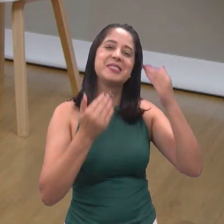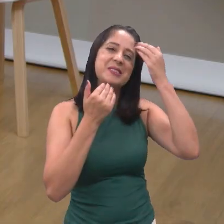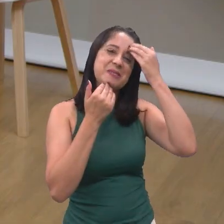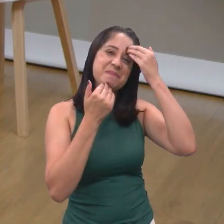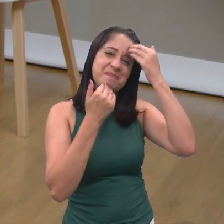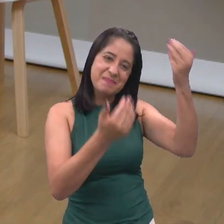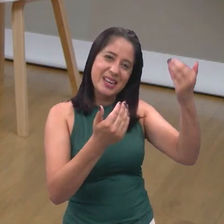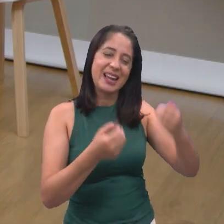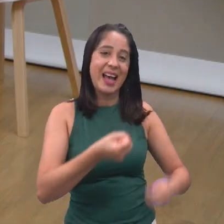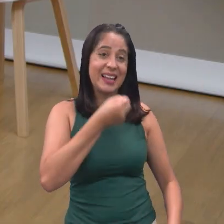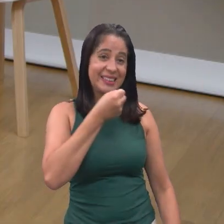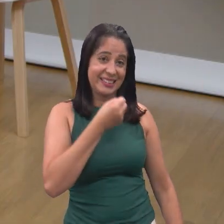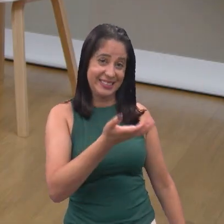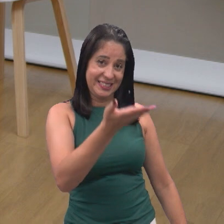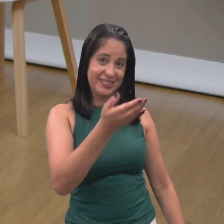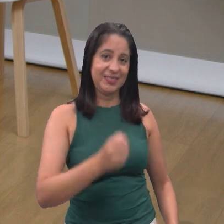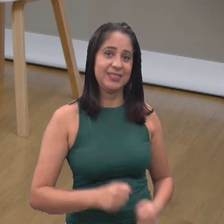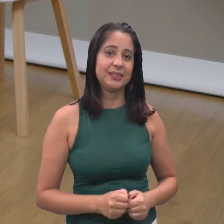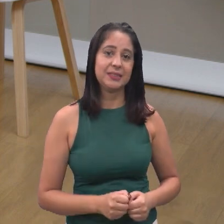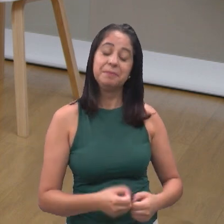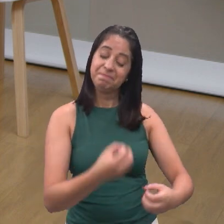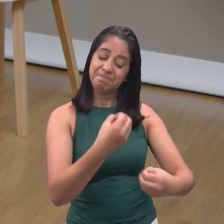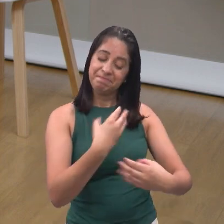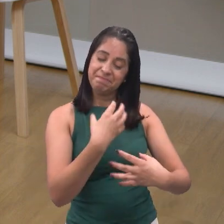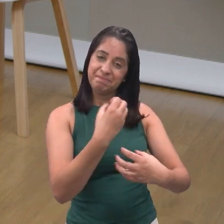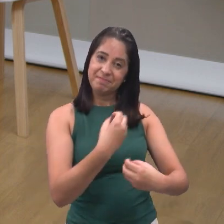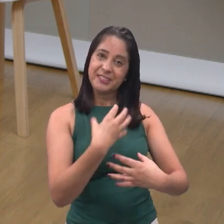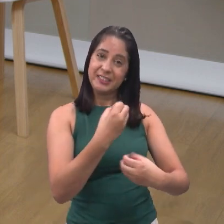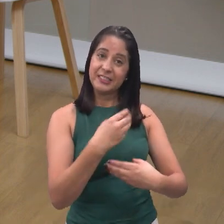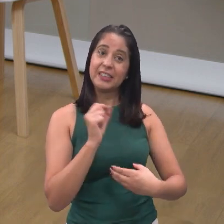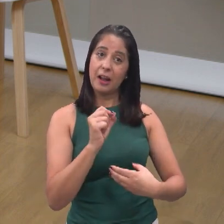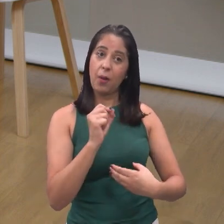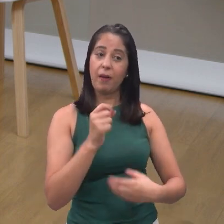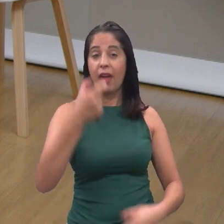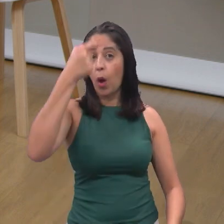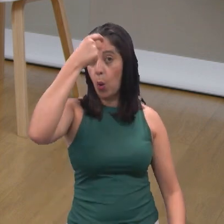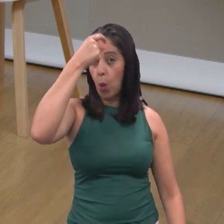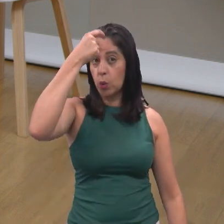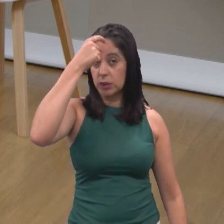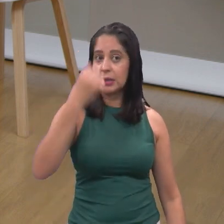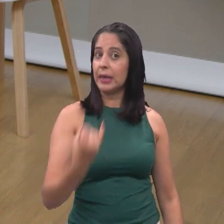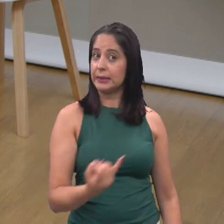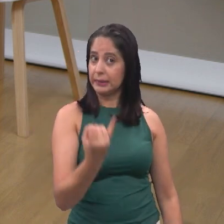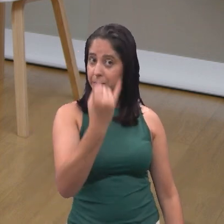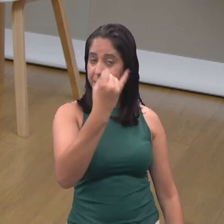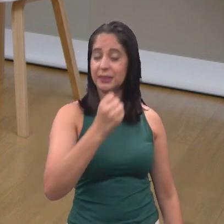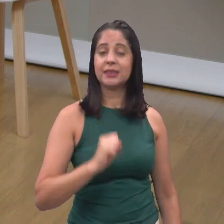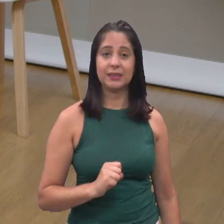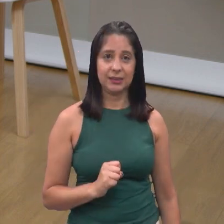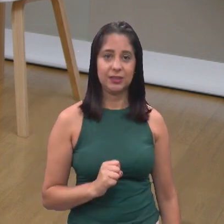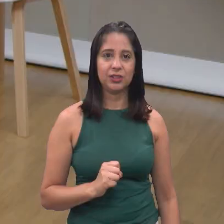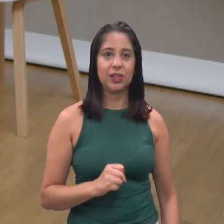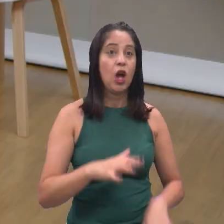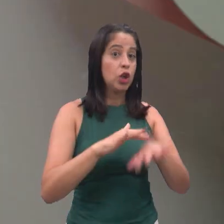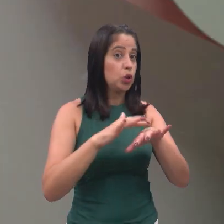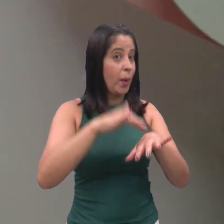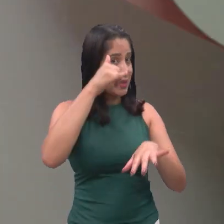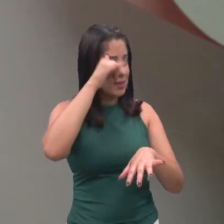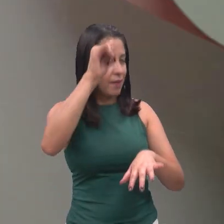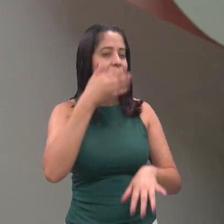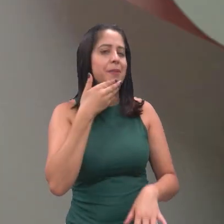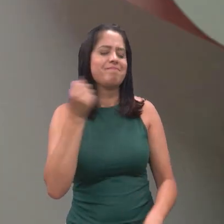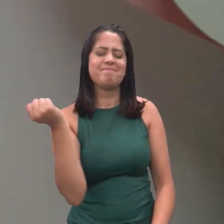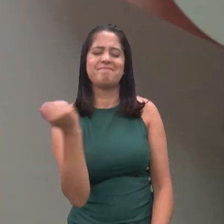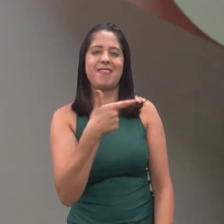pela participação e ensinar a gente, né, que a conscientização é sempre o melhor remédio, né? Prevenir é muito melhor do que